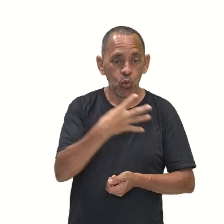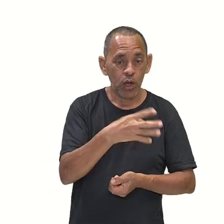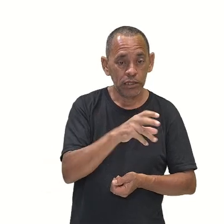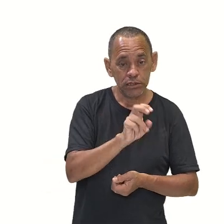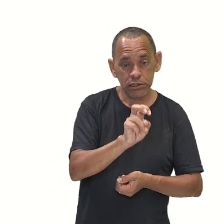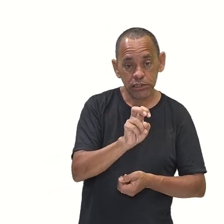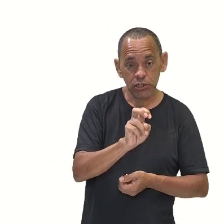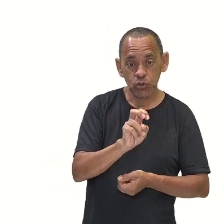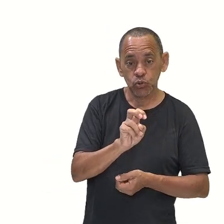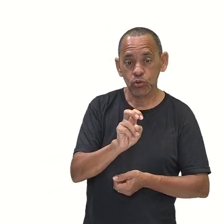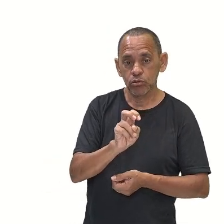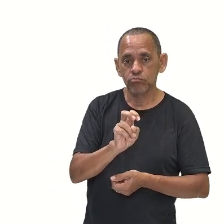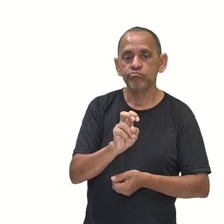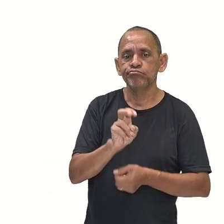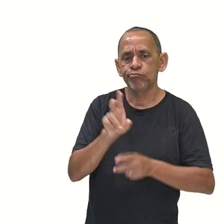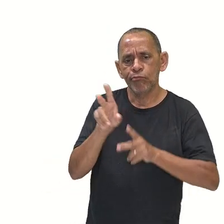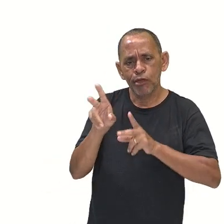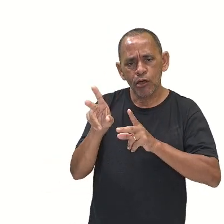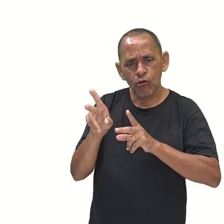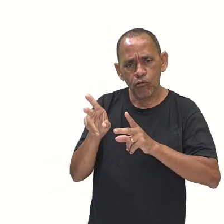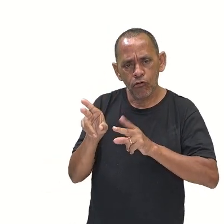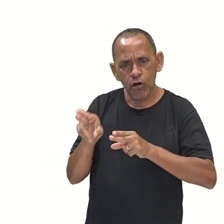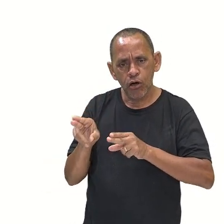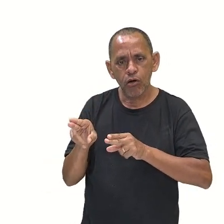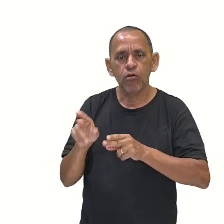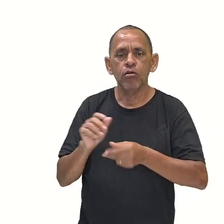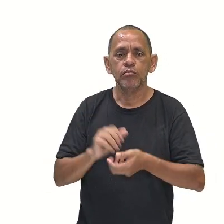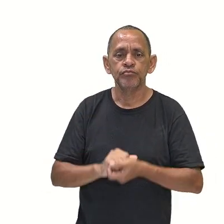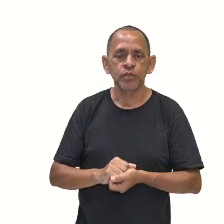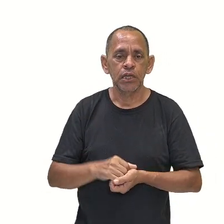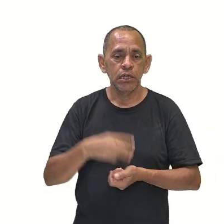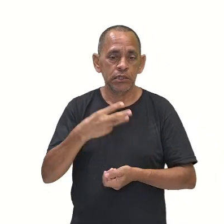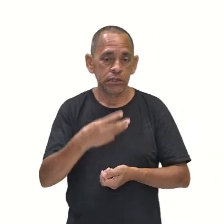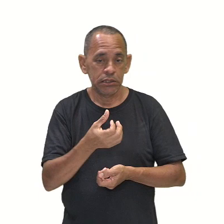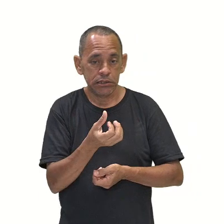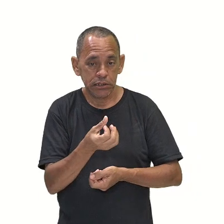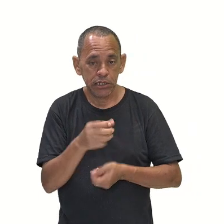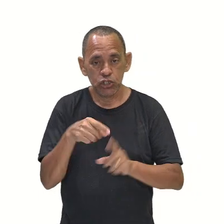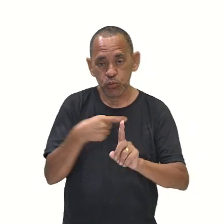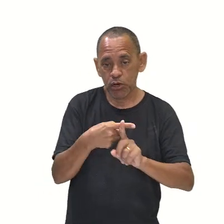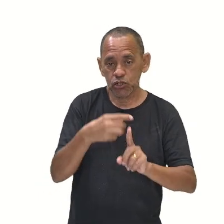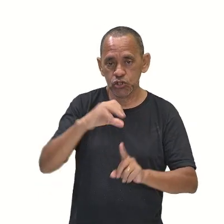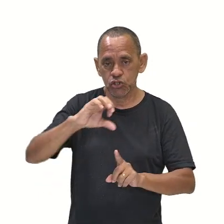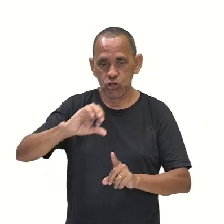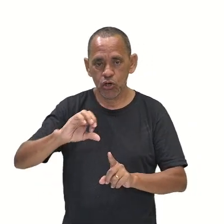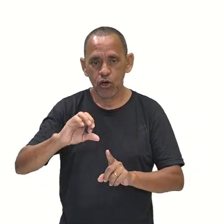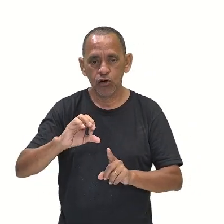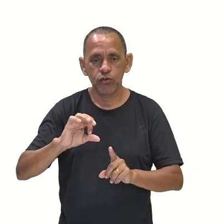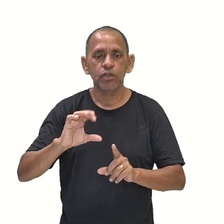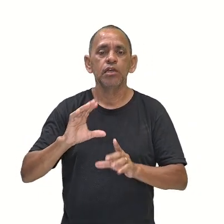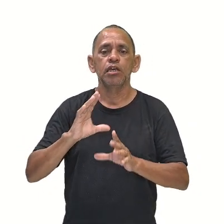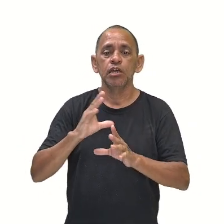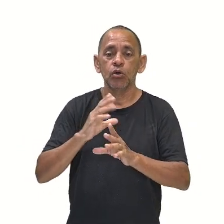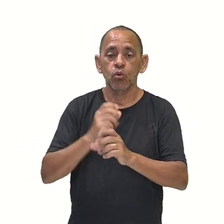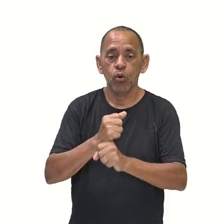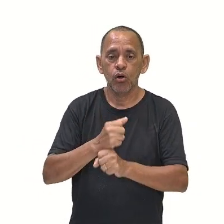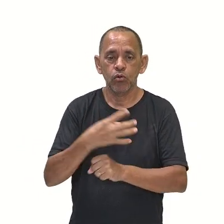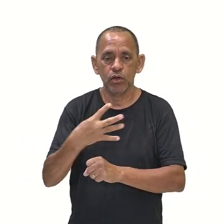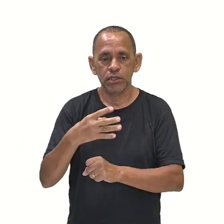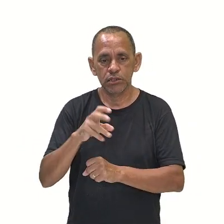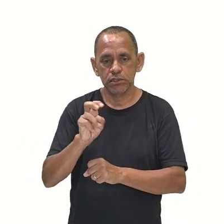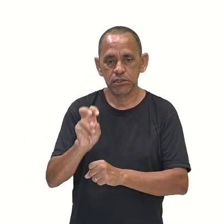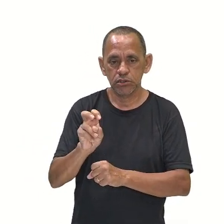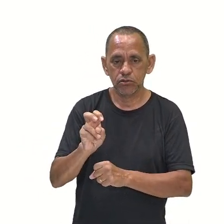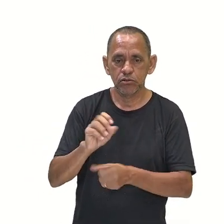quê? 36 mais 9 é igual a quanto? 45. Então, como deu igual, significa dizer que o